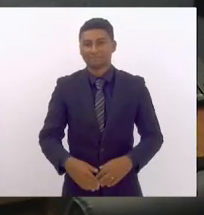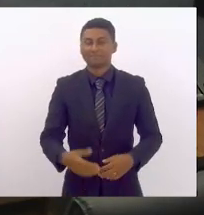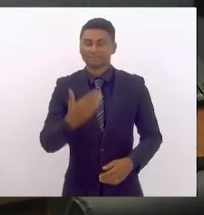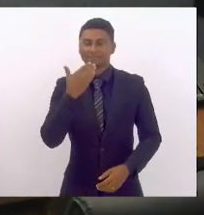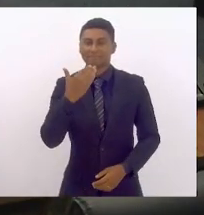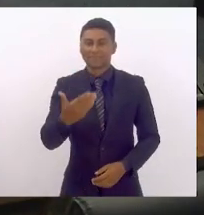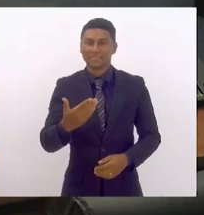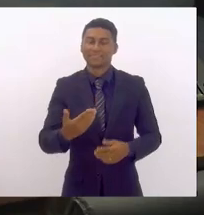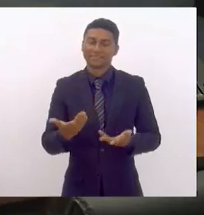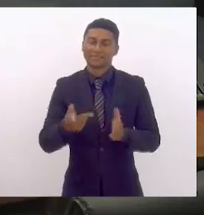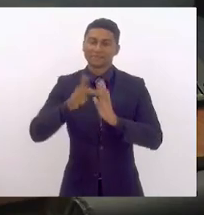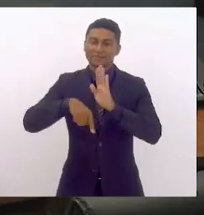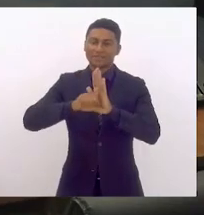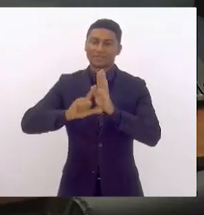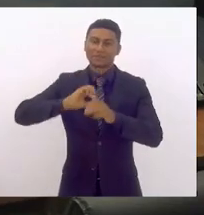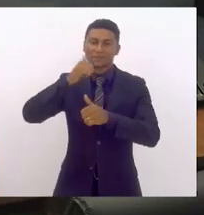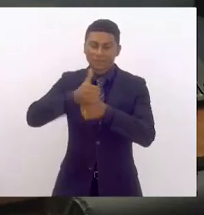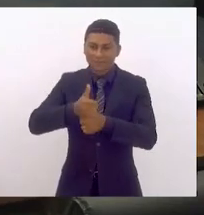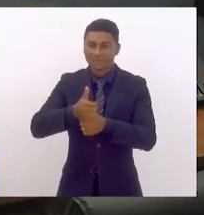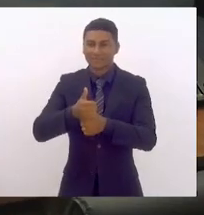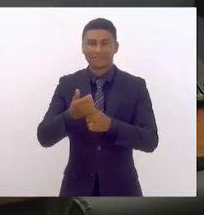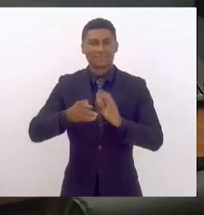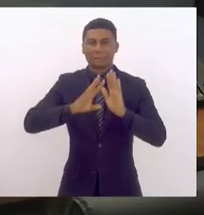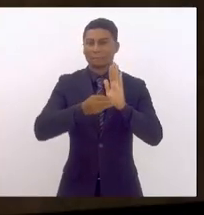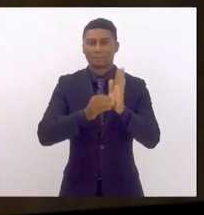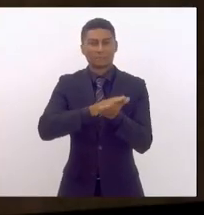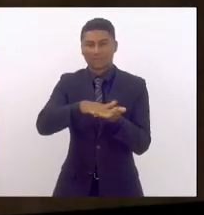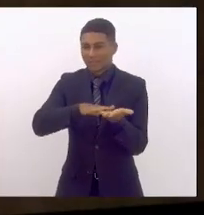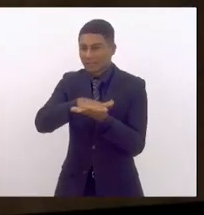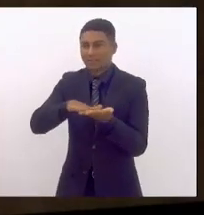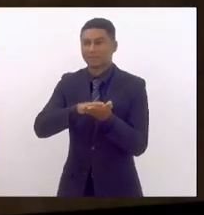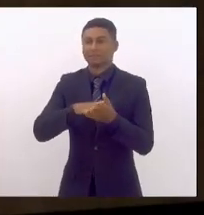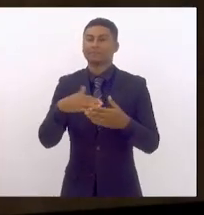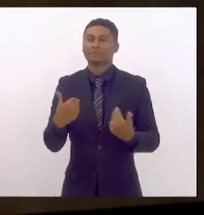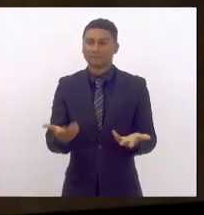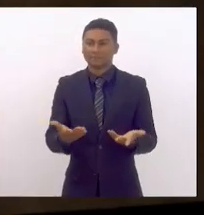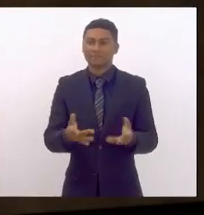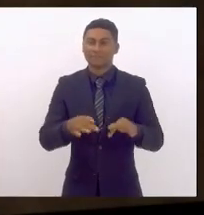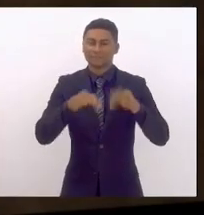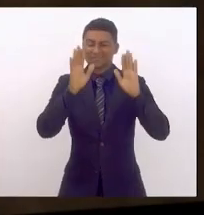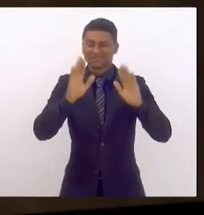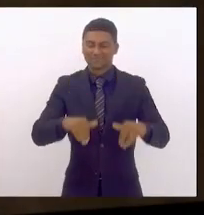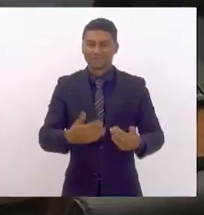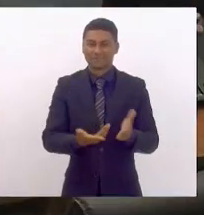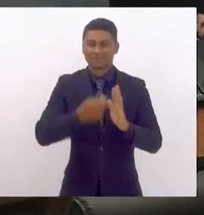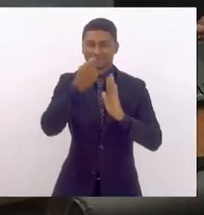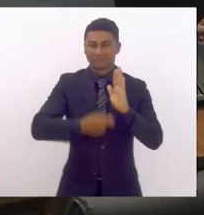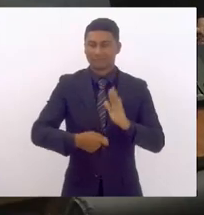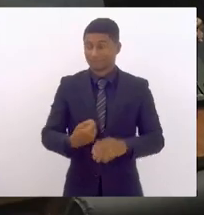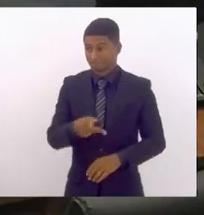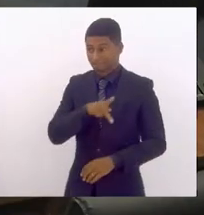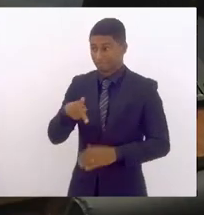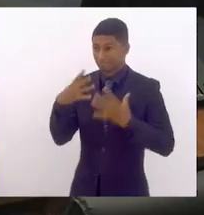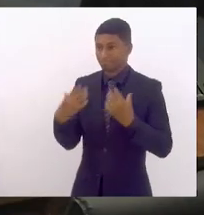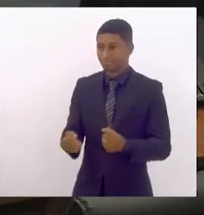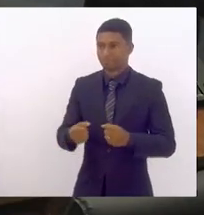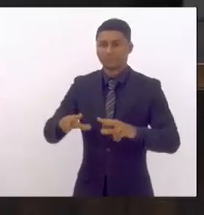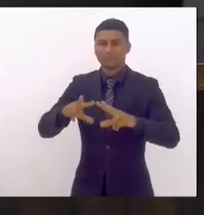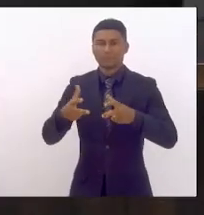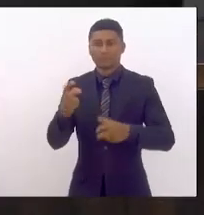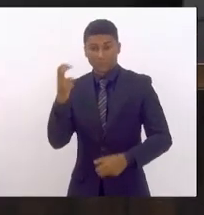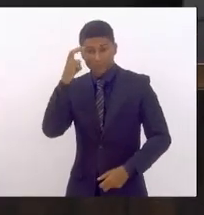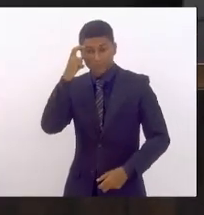por substitutivos não teve emenda Então vamos dar substitutivo forma final de redação porque a presença defere pela comissão de Cultura